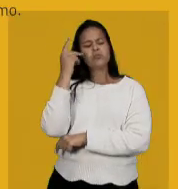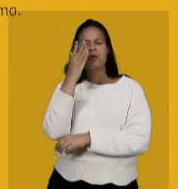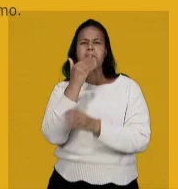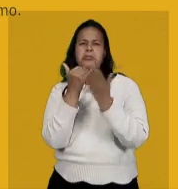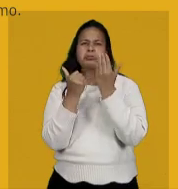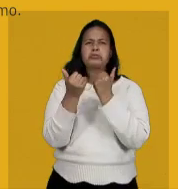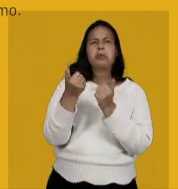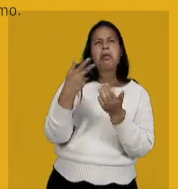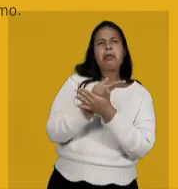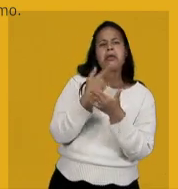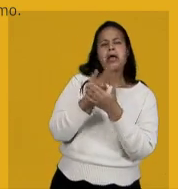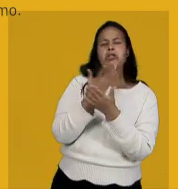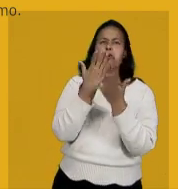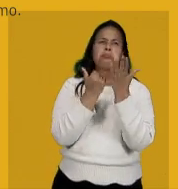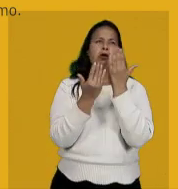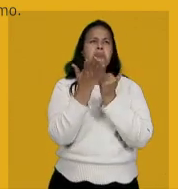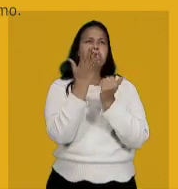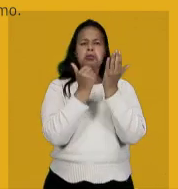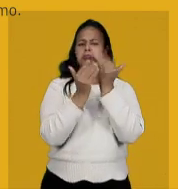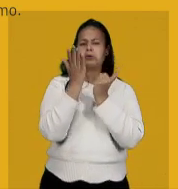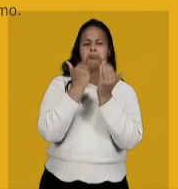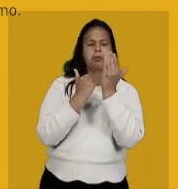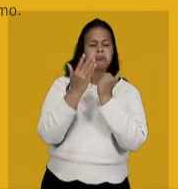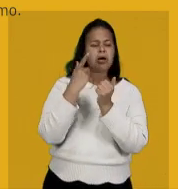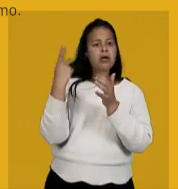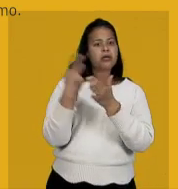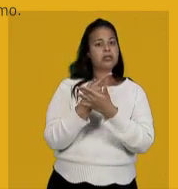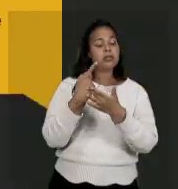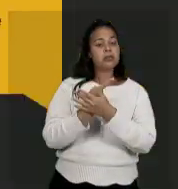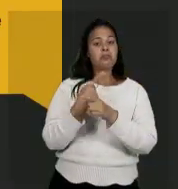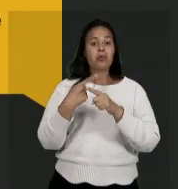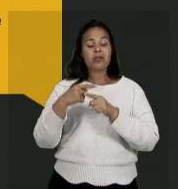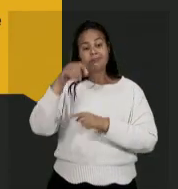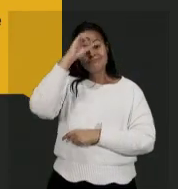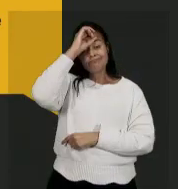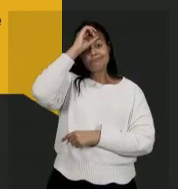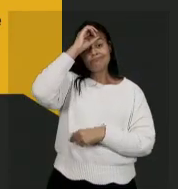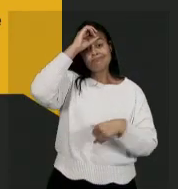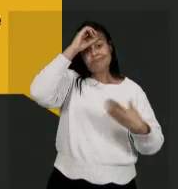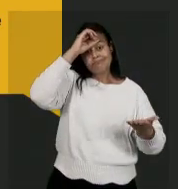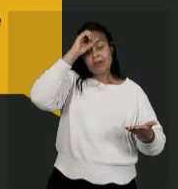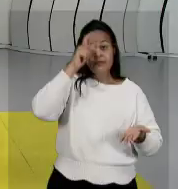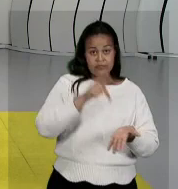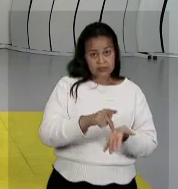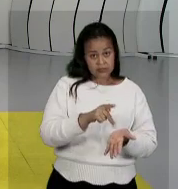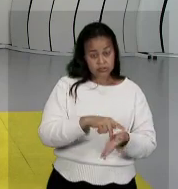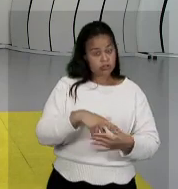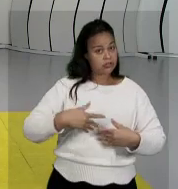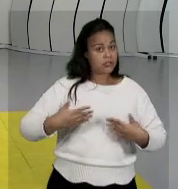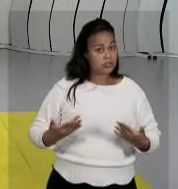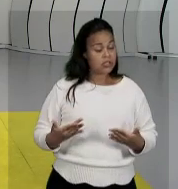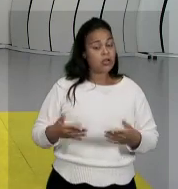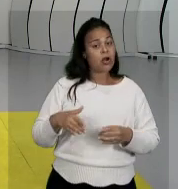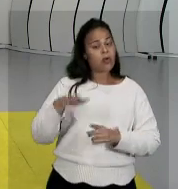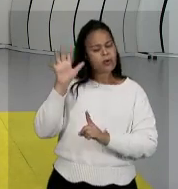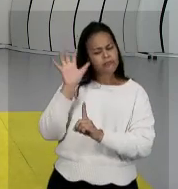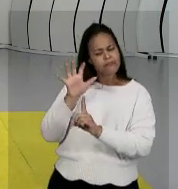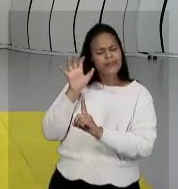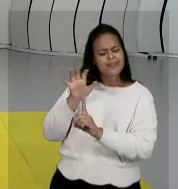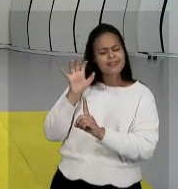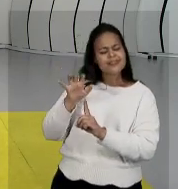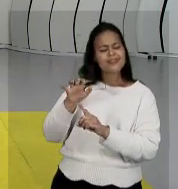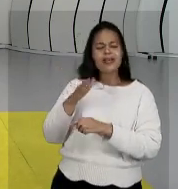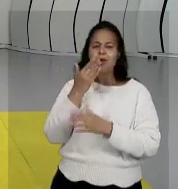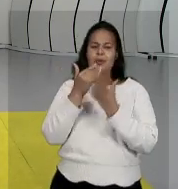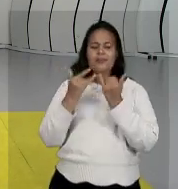alimentam errado por não saber. Não é? Então, aqui eu me